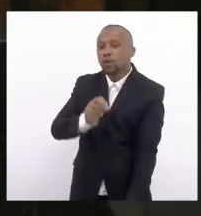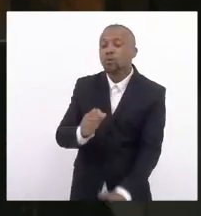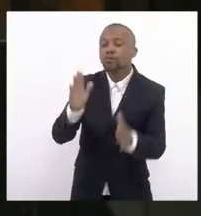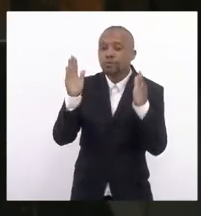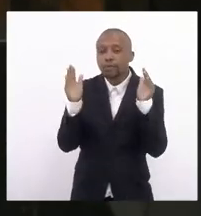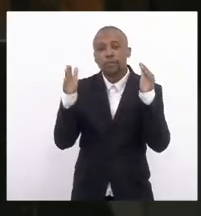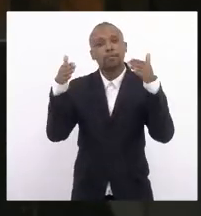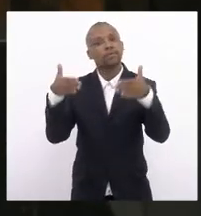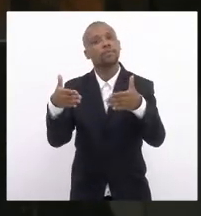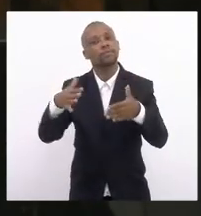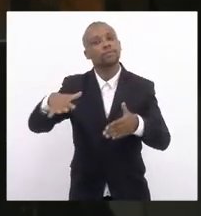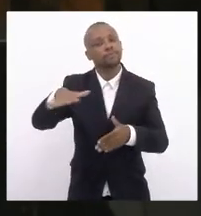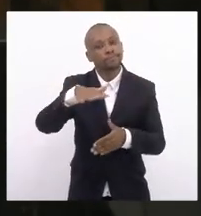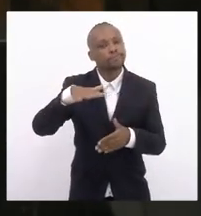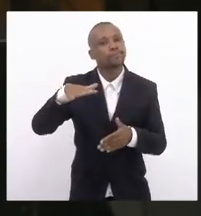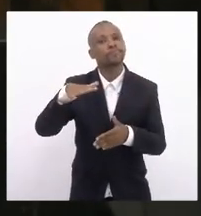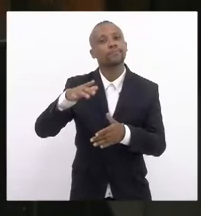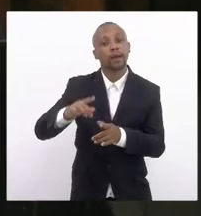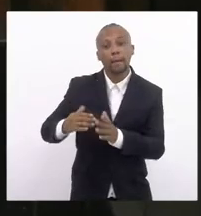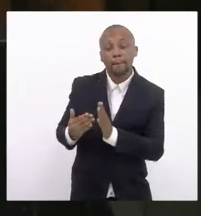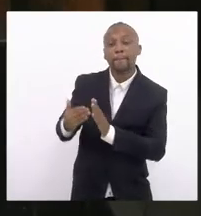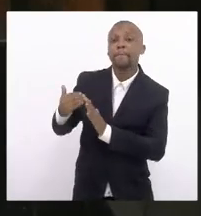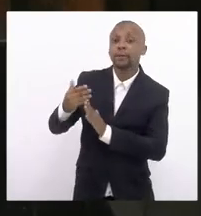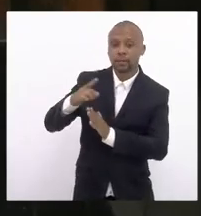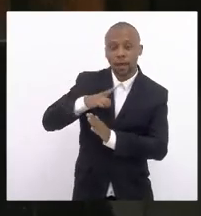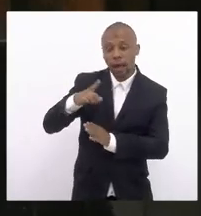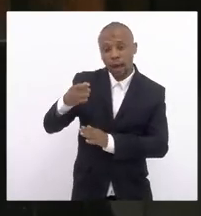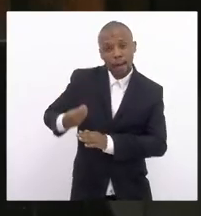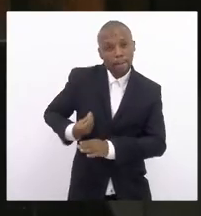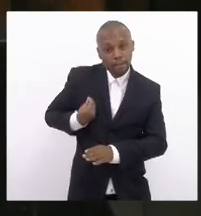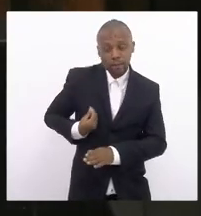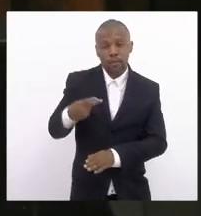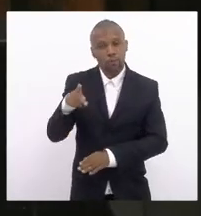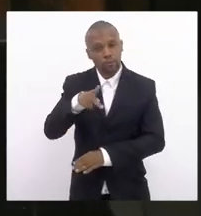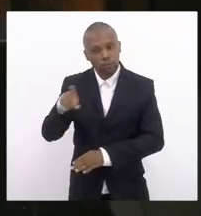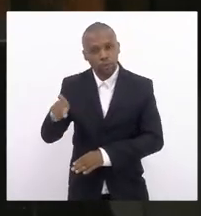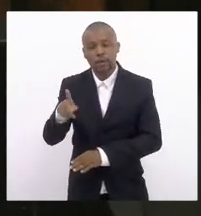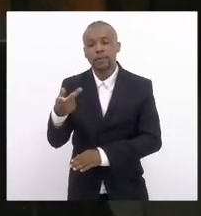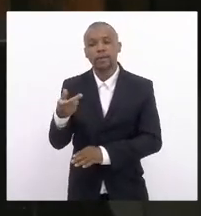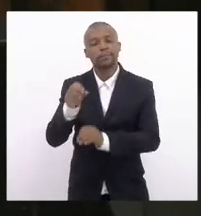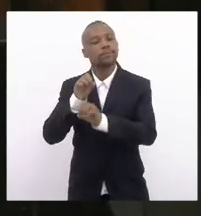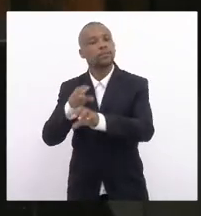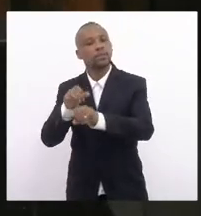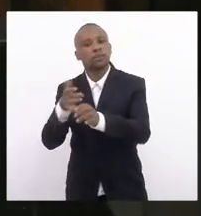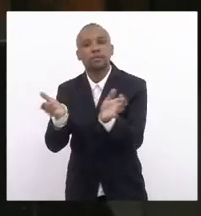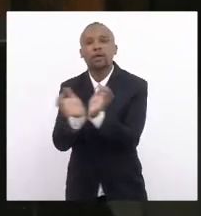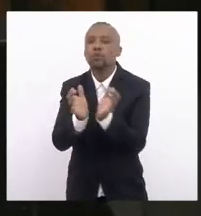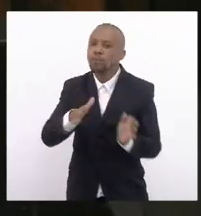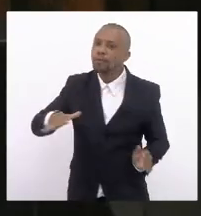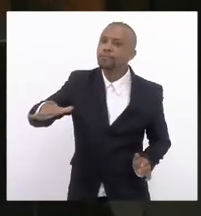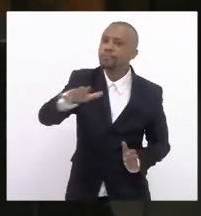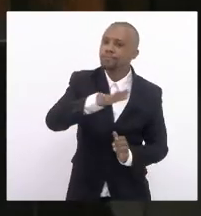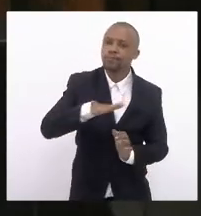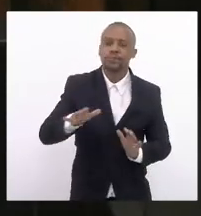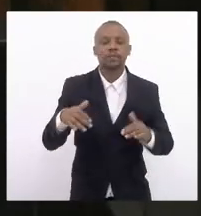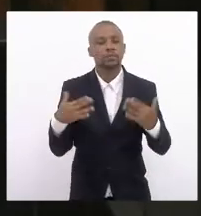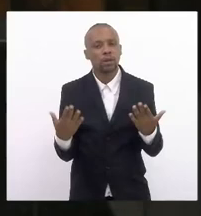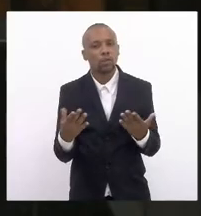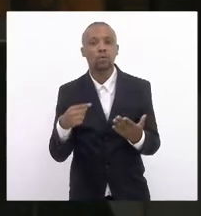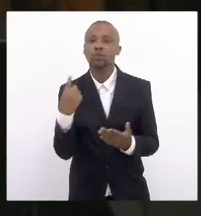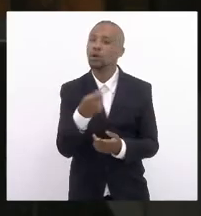especificamente, além da presença do professor que toma conta da turma como um todo. E aí, é preciso destacar o